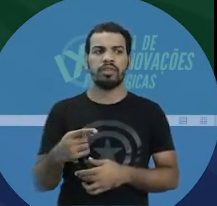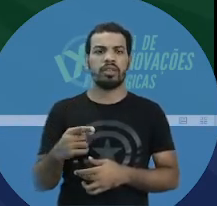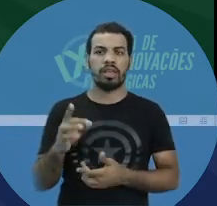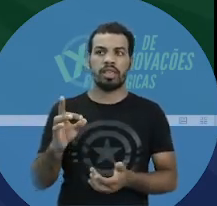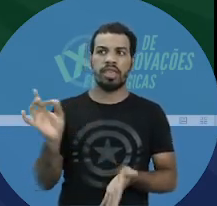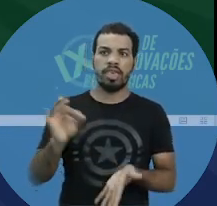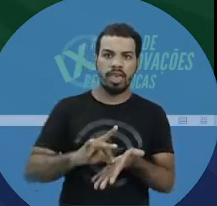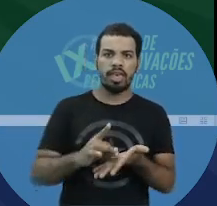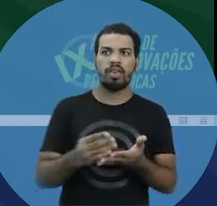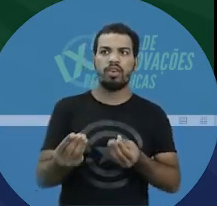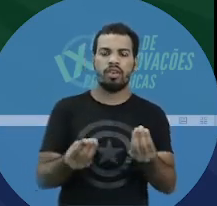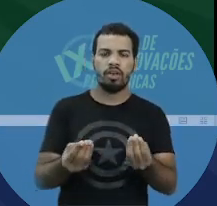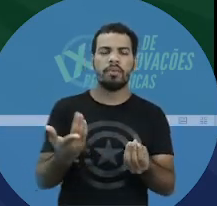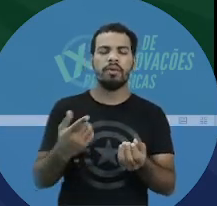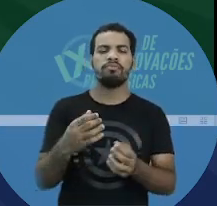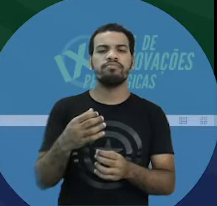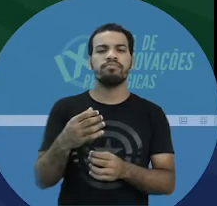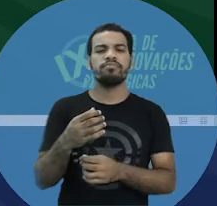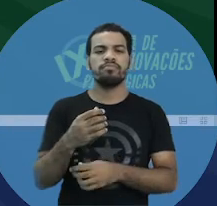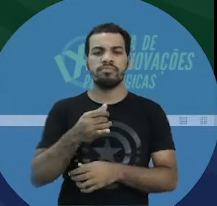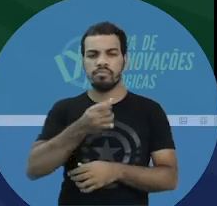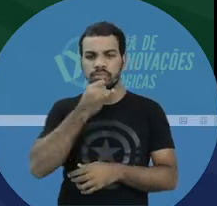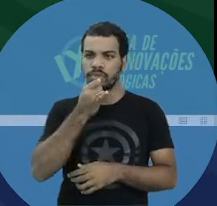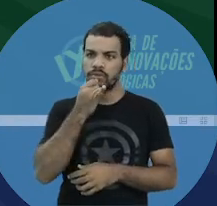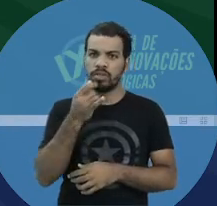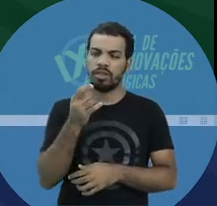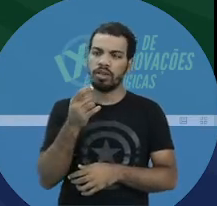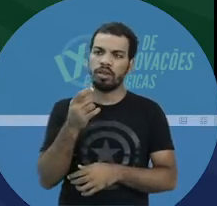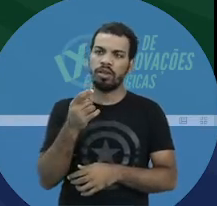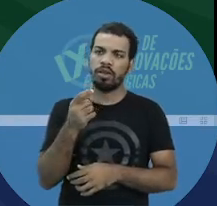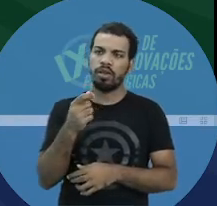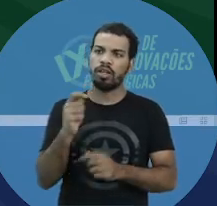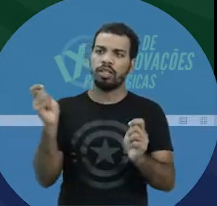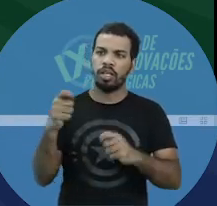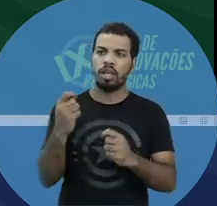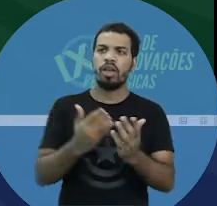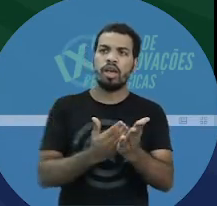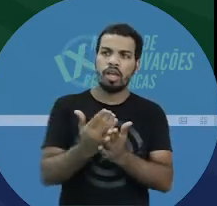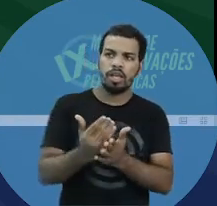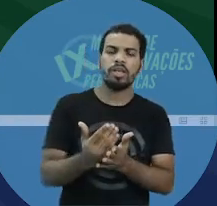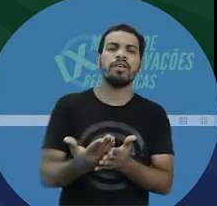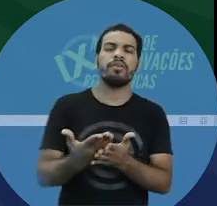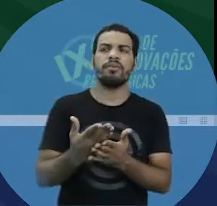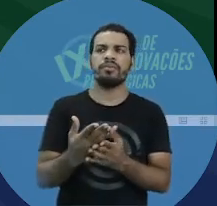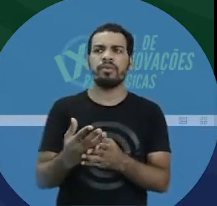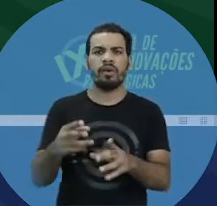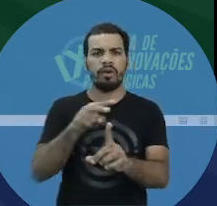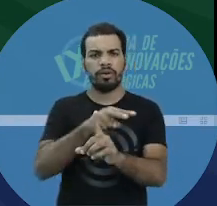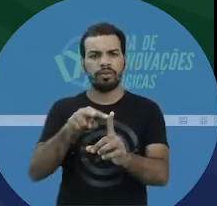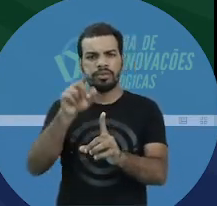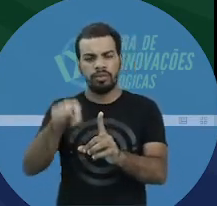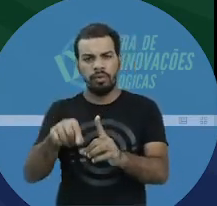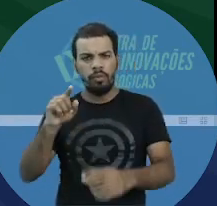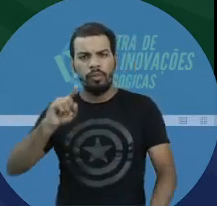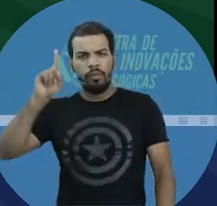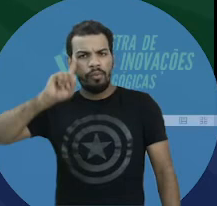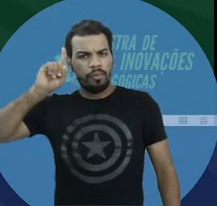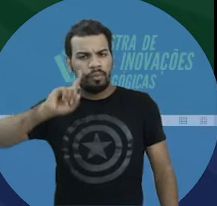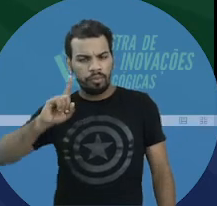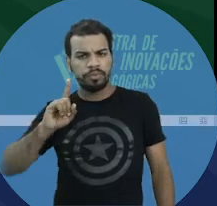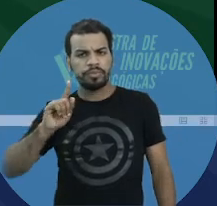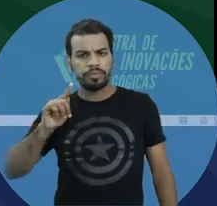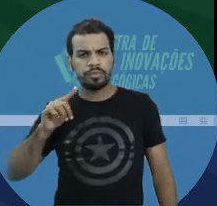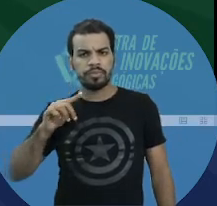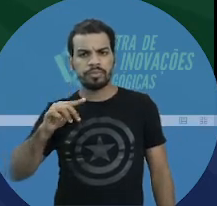né? Mas que, de certa forma, também eu posso depois começar a ter um olhar diferente para o meu dia a dia. Pode